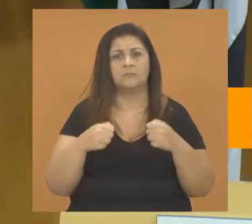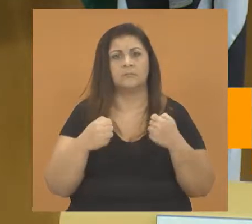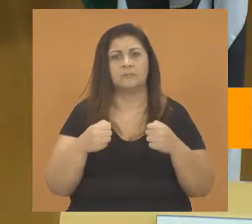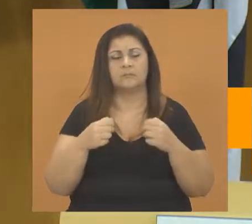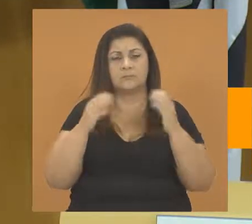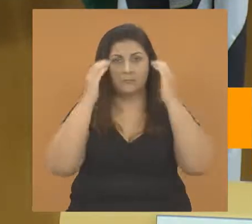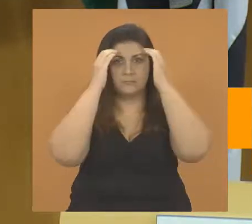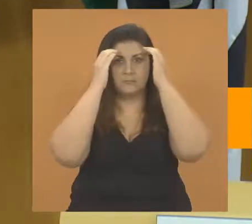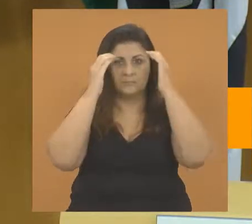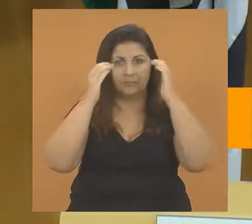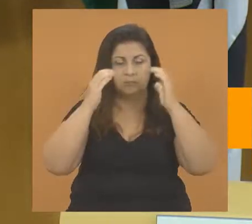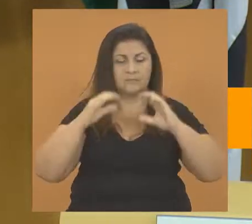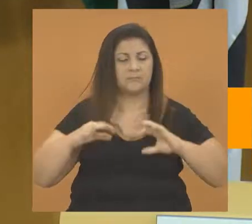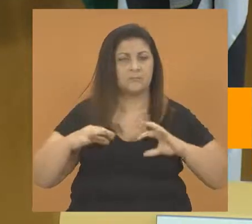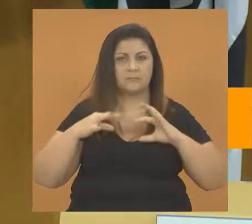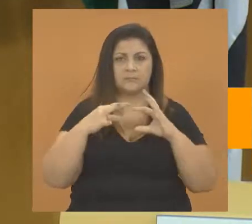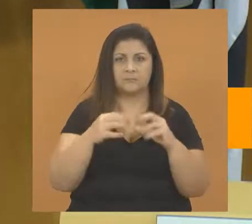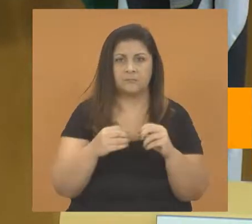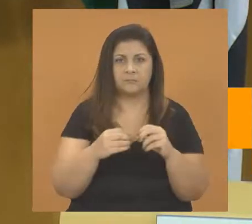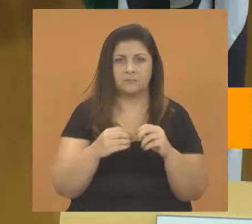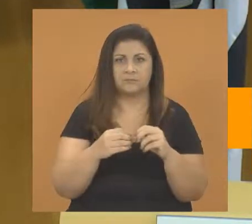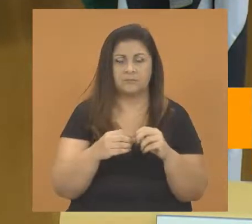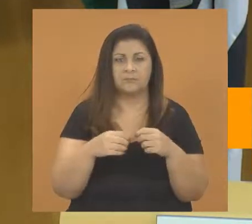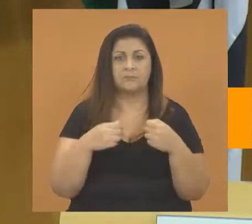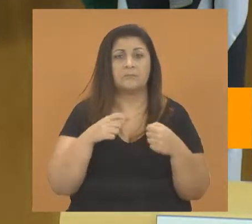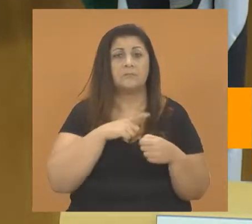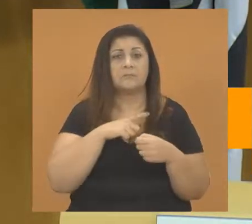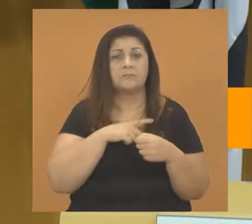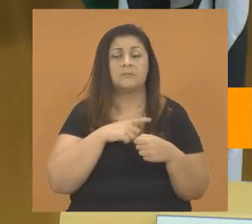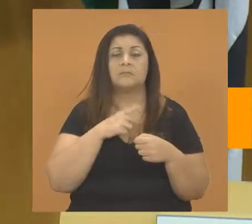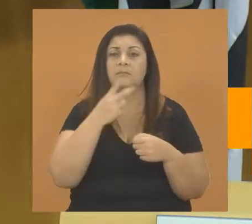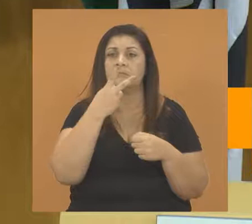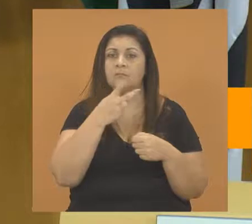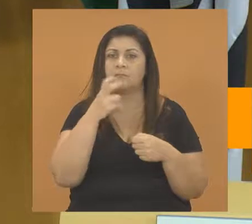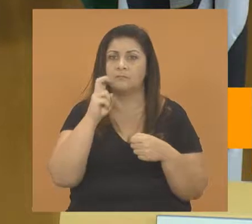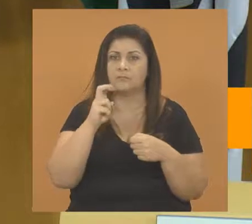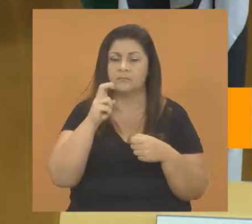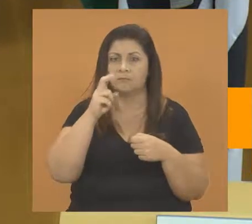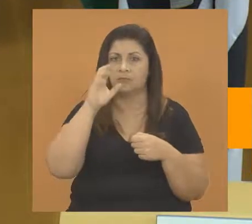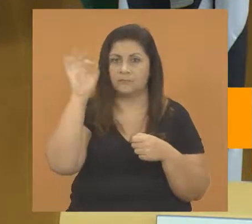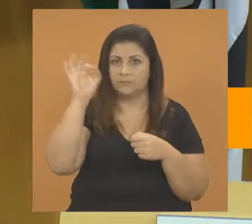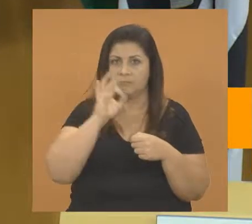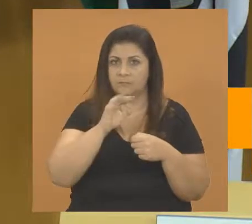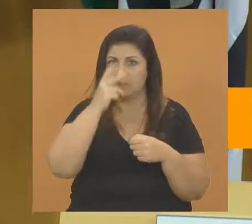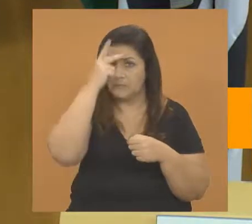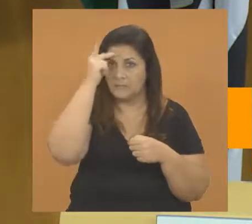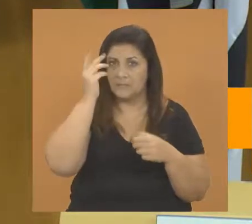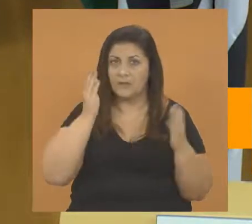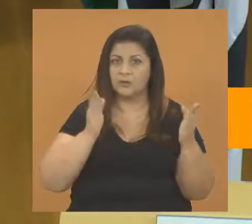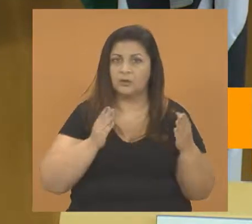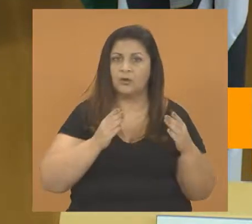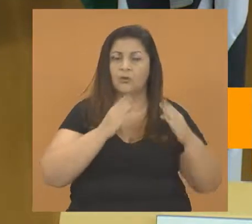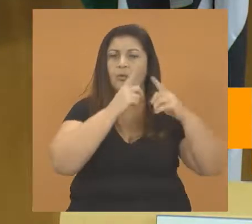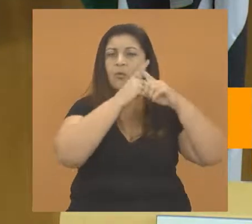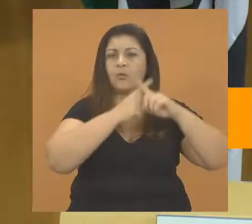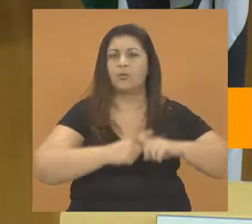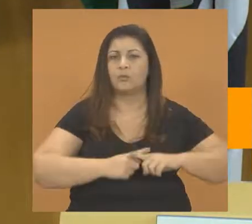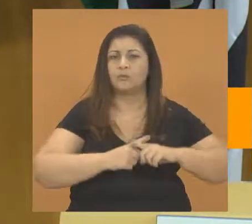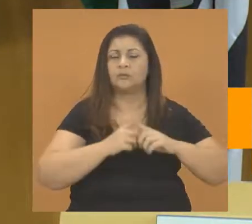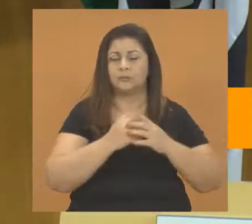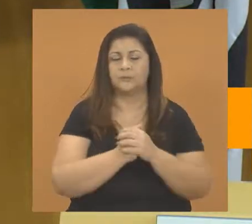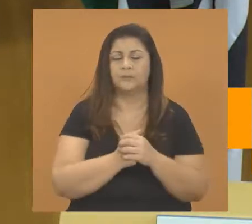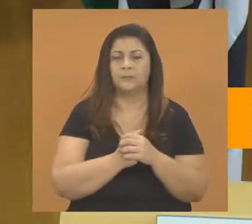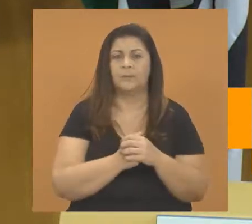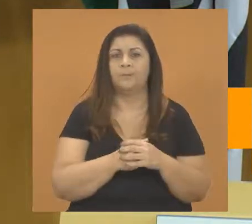deverão ser preenchidos em no mínimo 25% por servidores efetivos além do respeito e observância